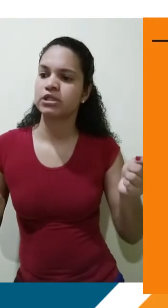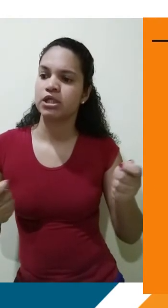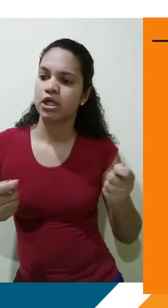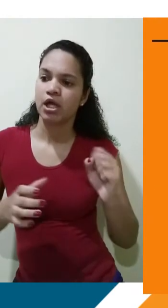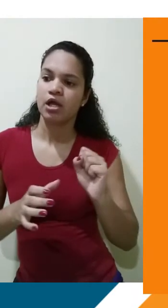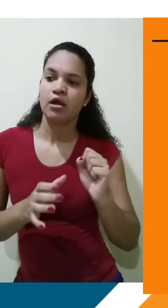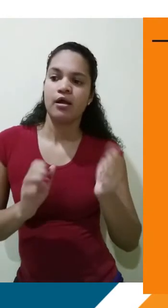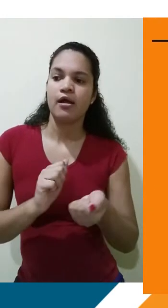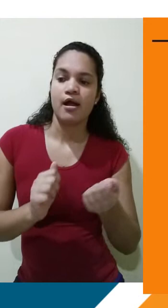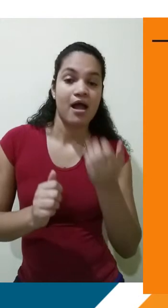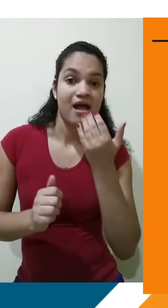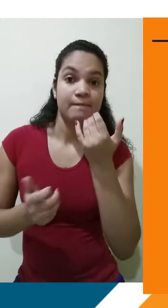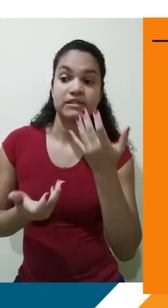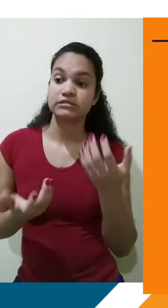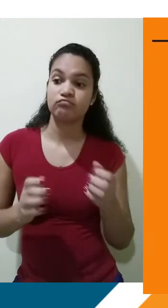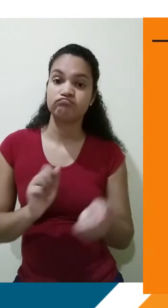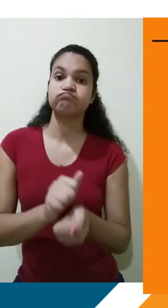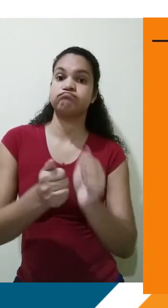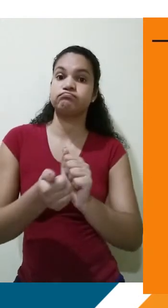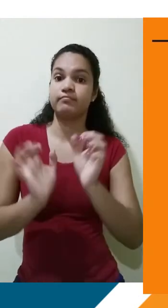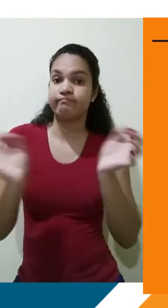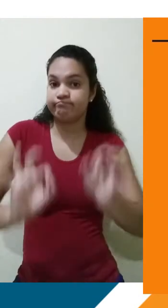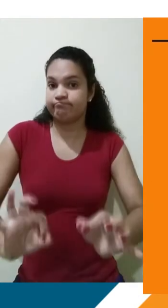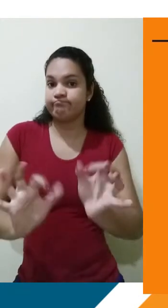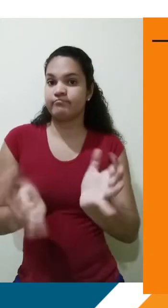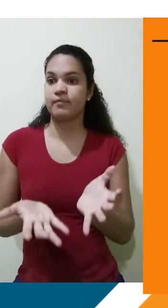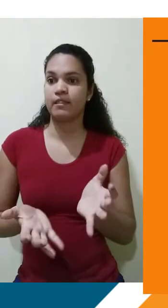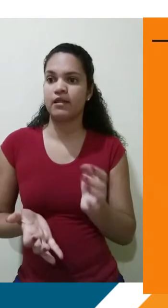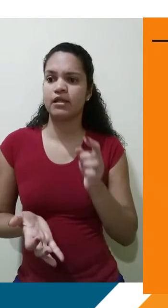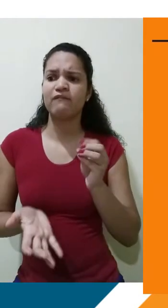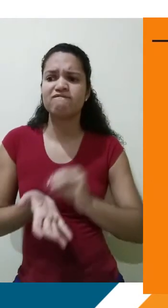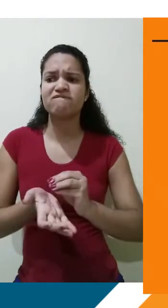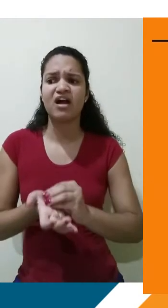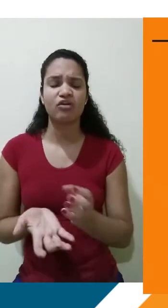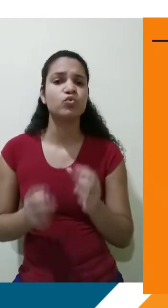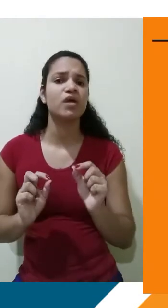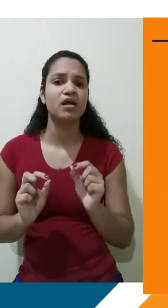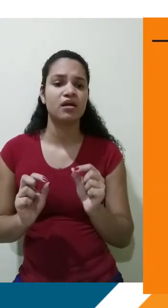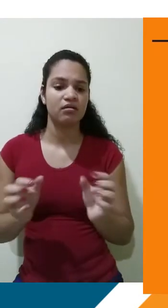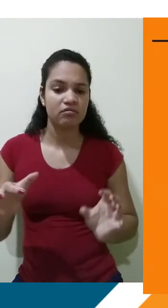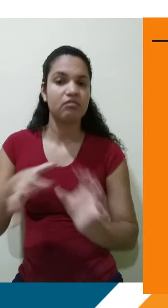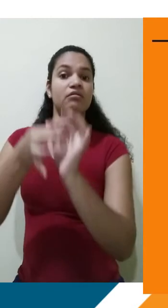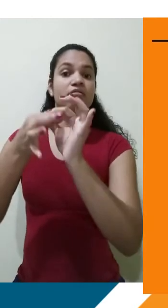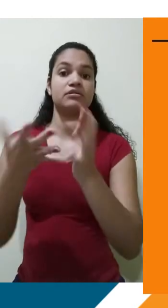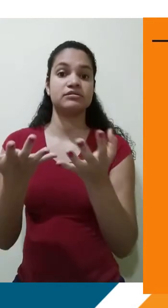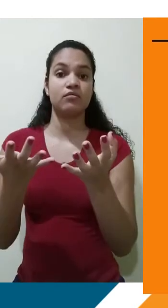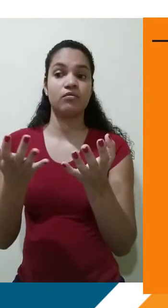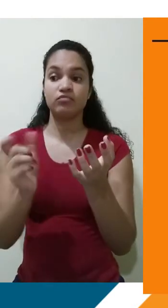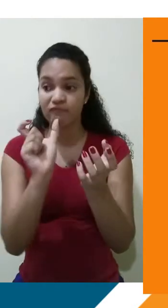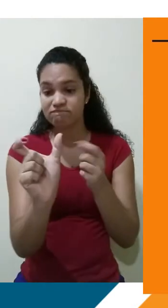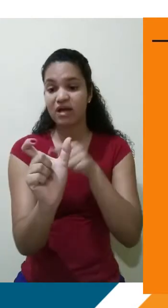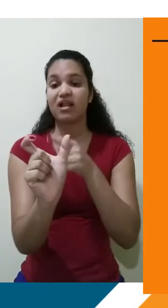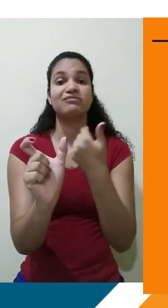falta um conectivo, falta uma junção entre ela e a frase anterior. E sem isso fica um pouco complicado entender para onde esse texto está